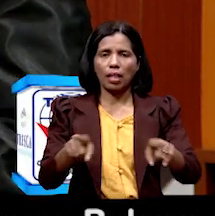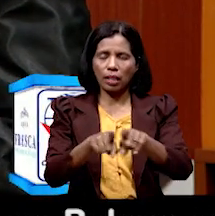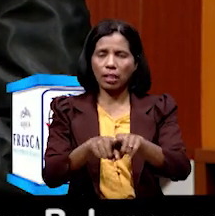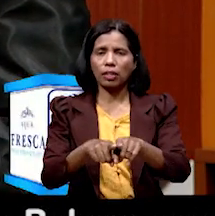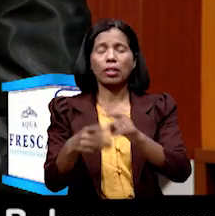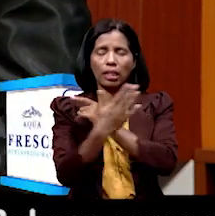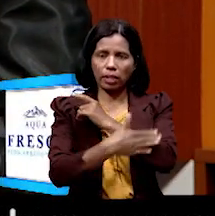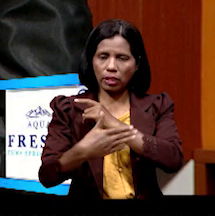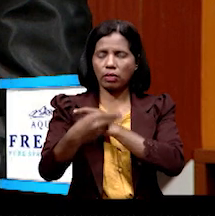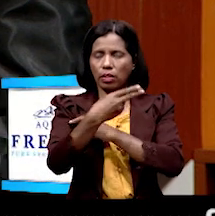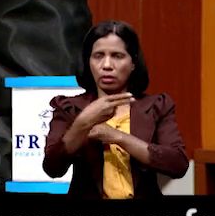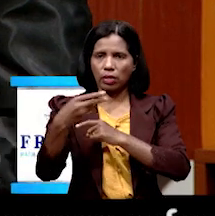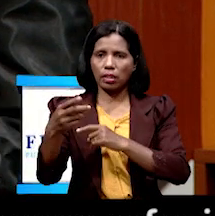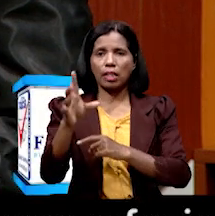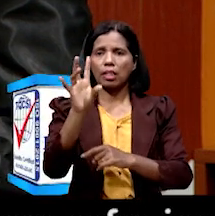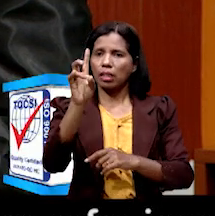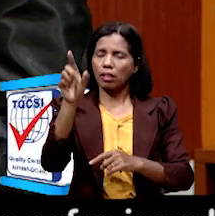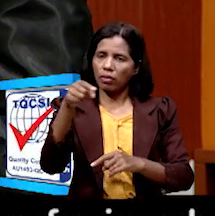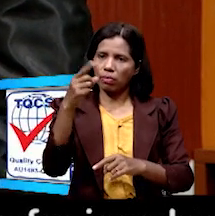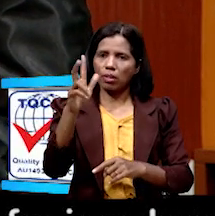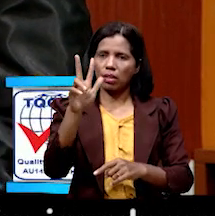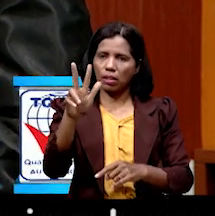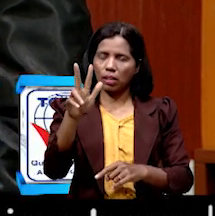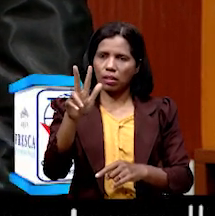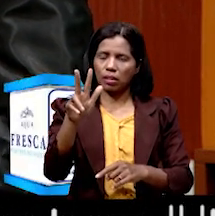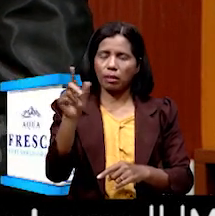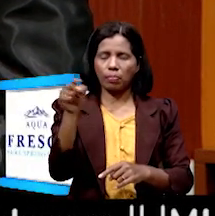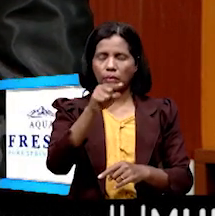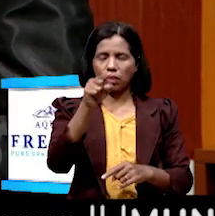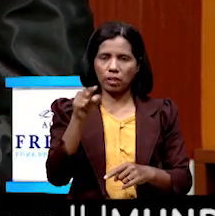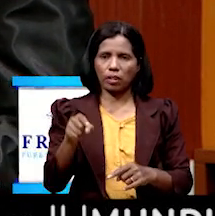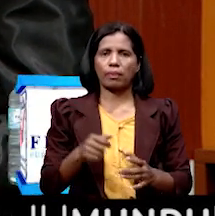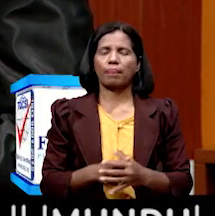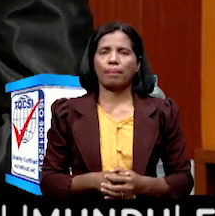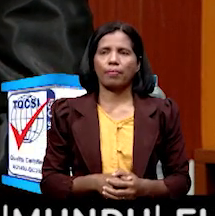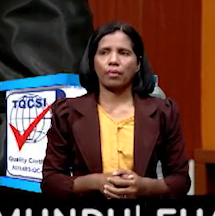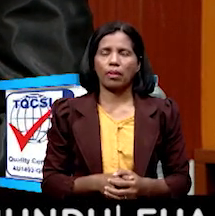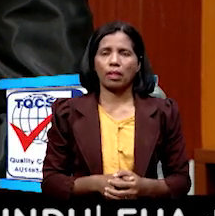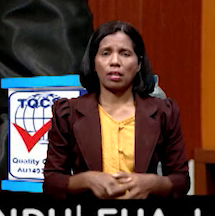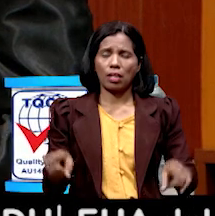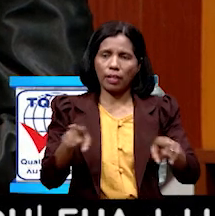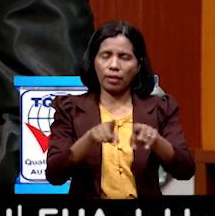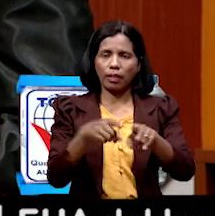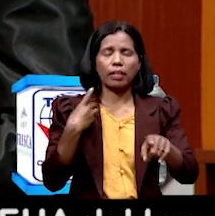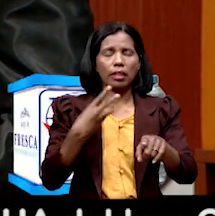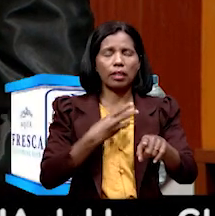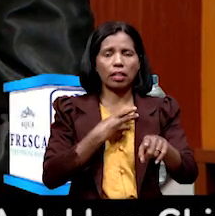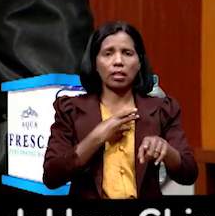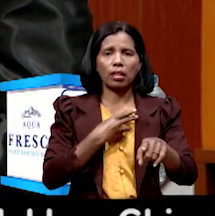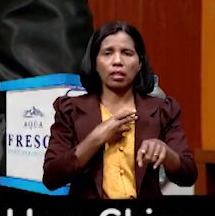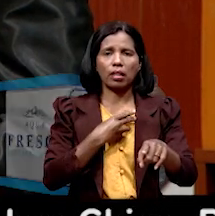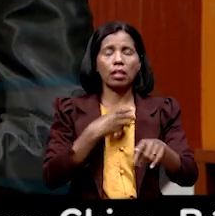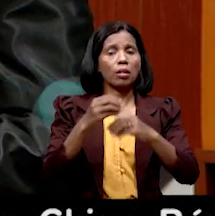Ho 7,3 indeks. Signifika kata itnia proses demokrasi